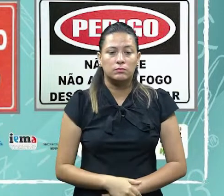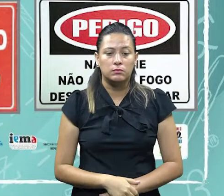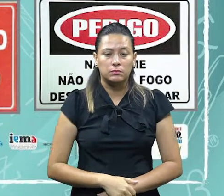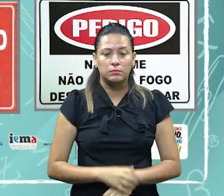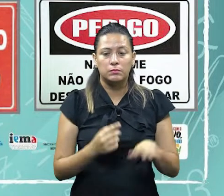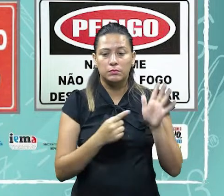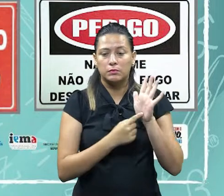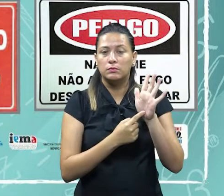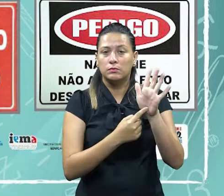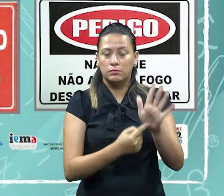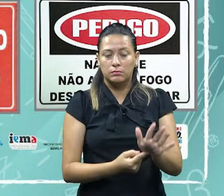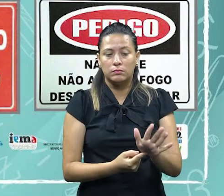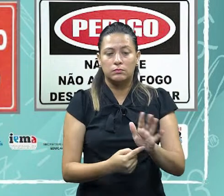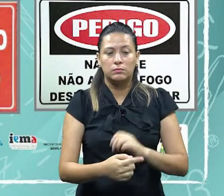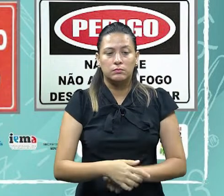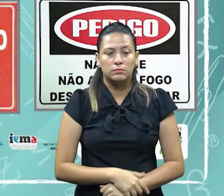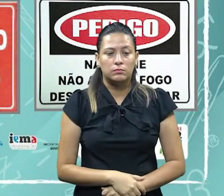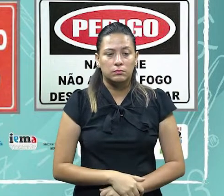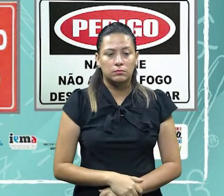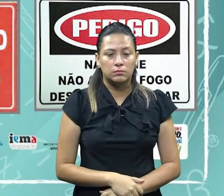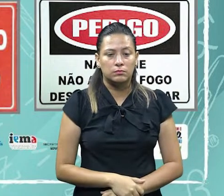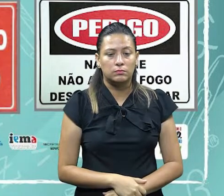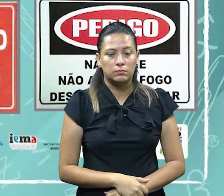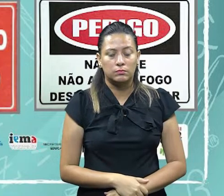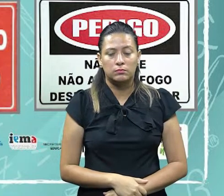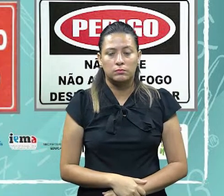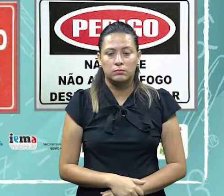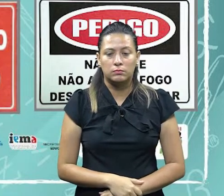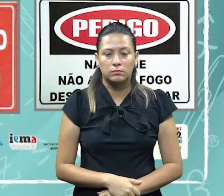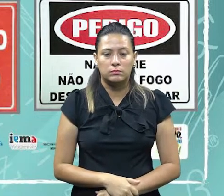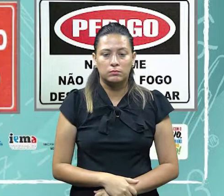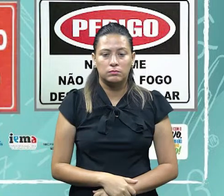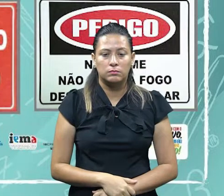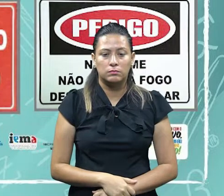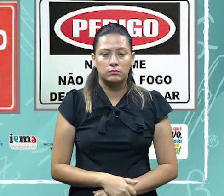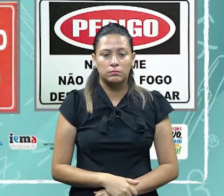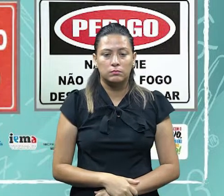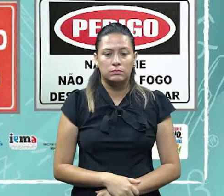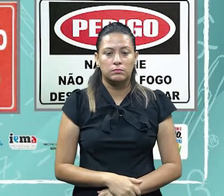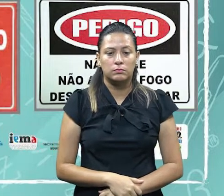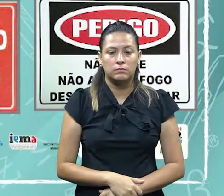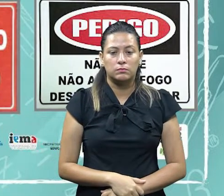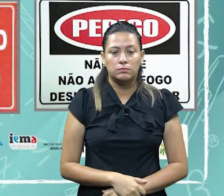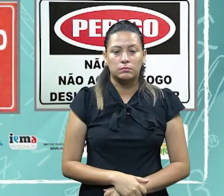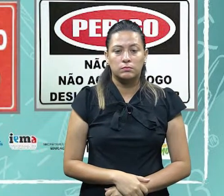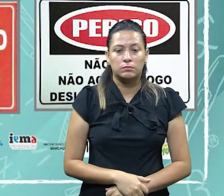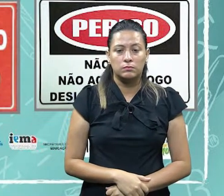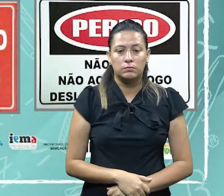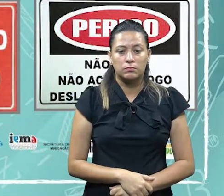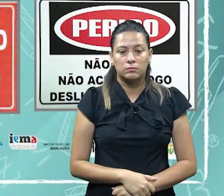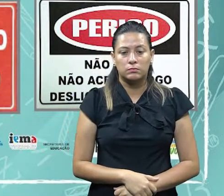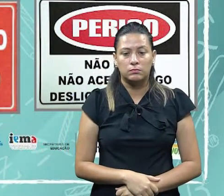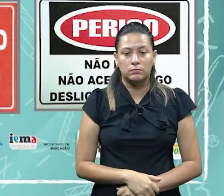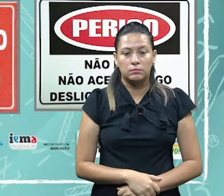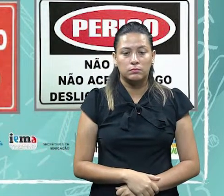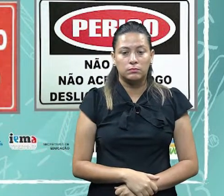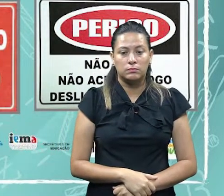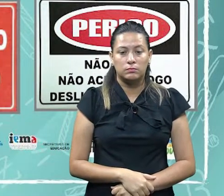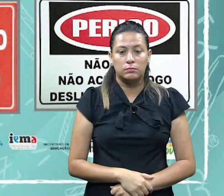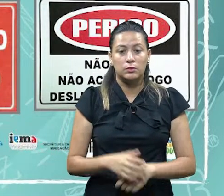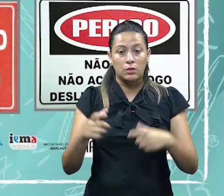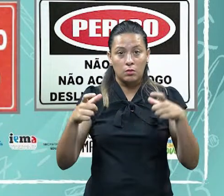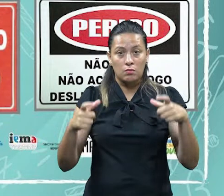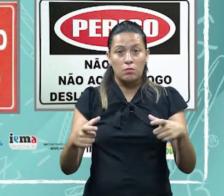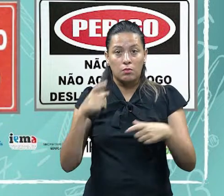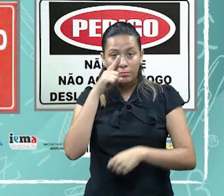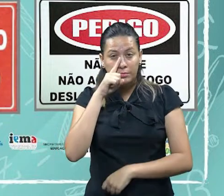para mostrar para quem não faz parte do trabalho que aquele ambiente, aquele local